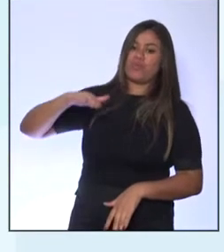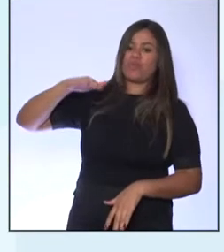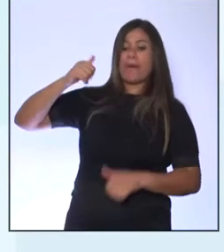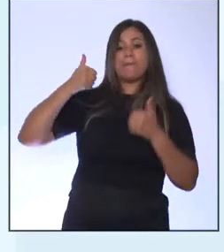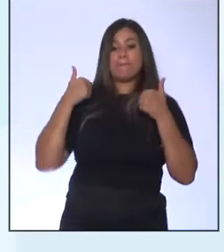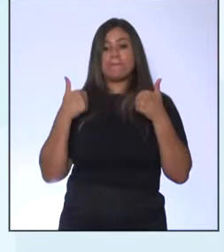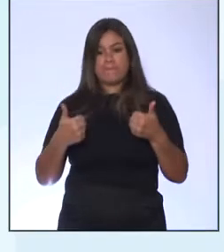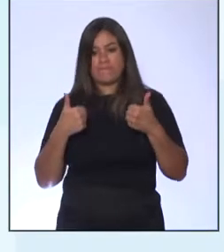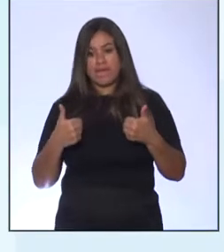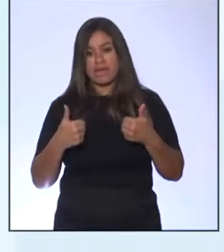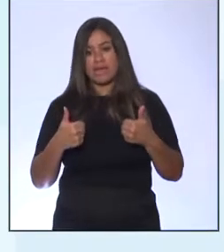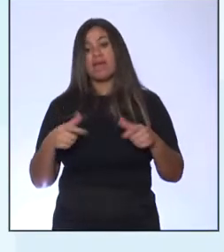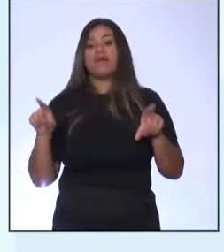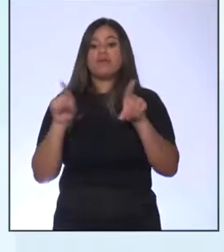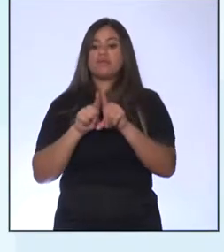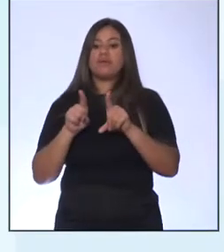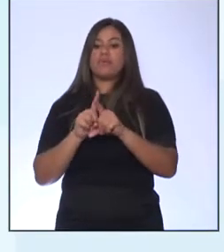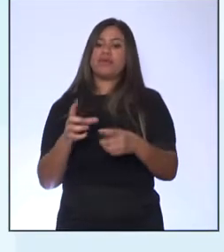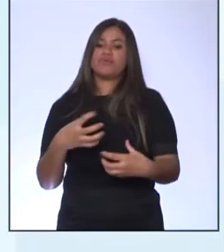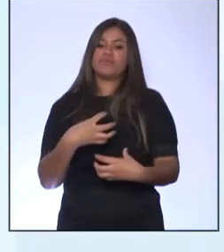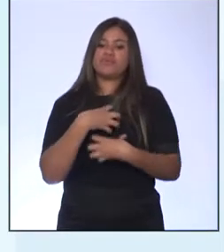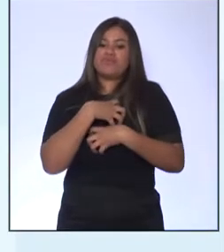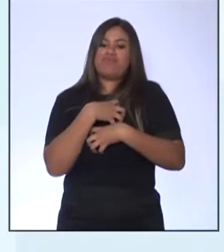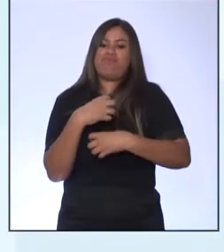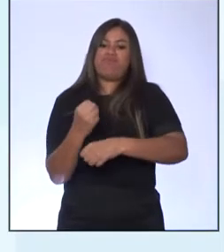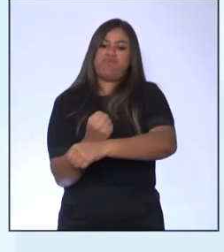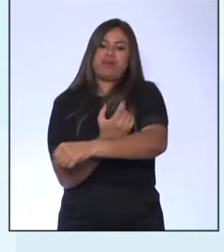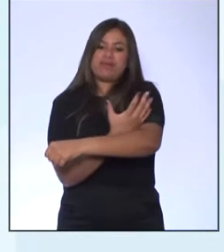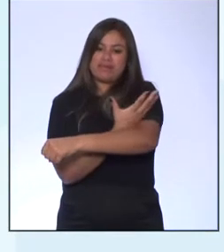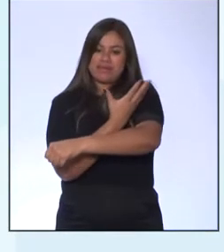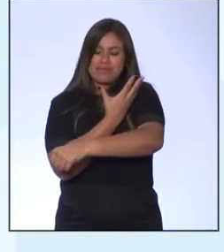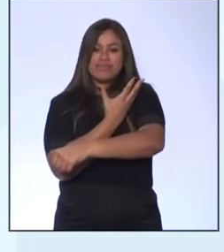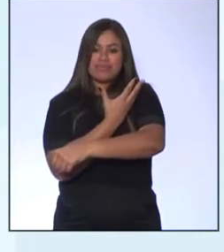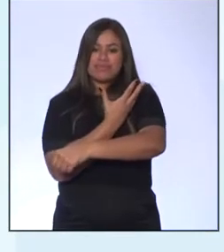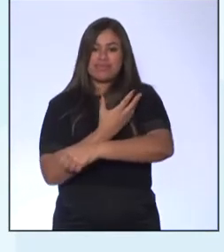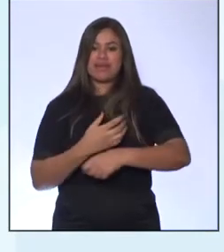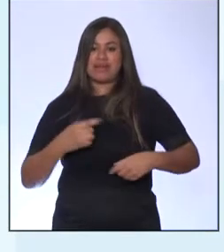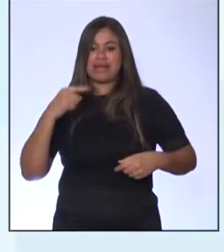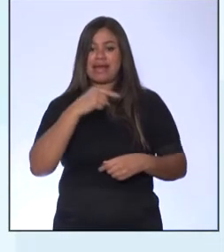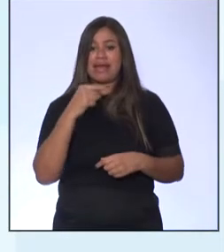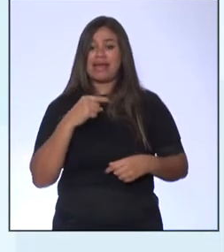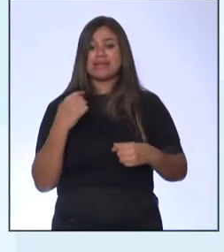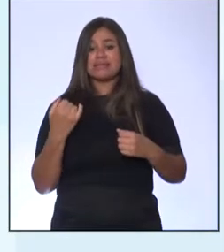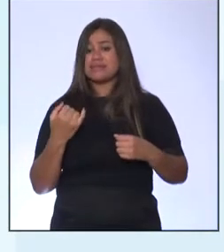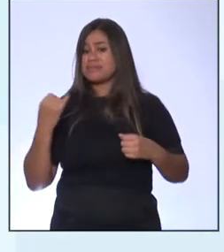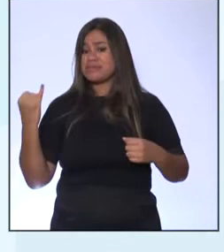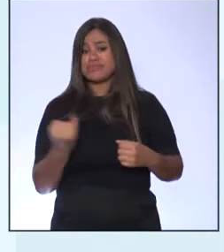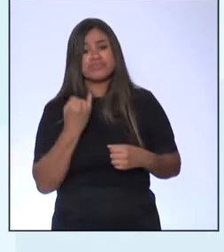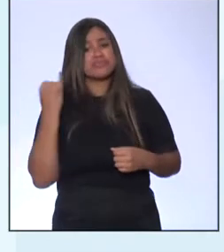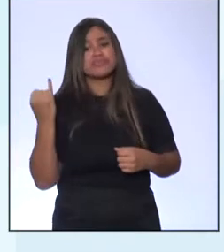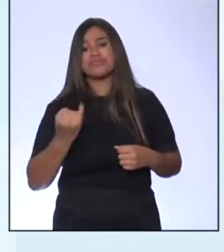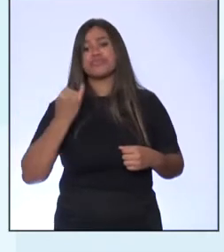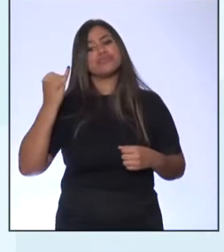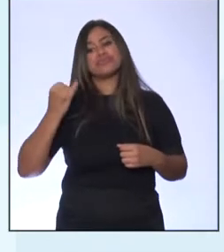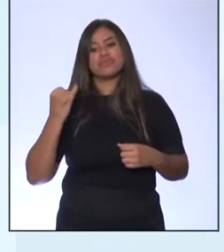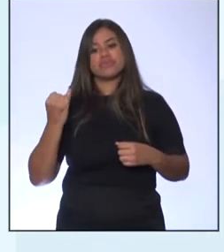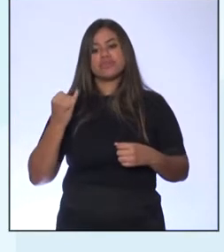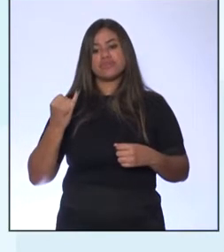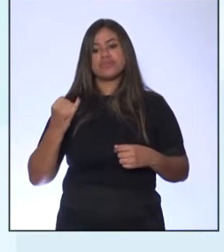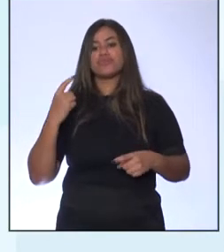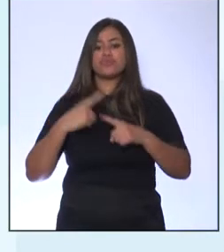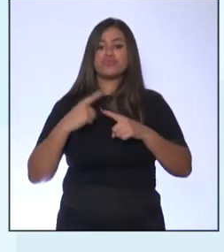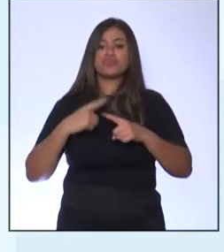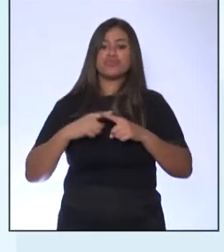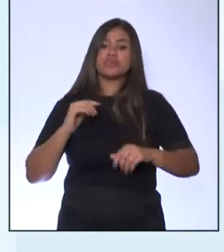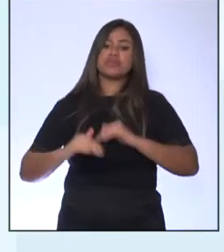As socioemocionais, que são de alguma maneira essas que nós estamos falando, elas são muito importantes e se